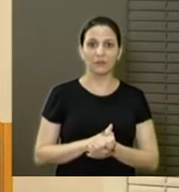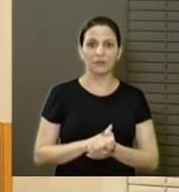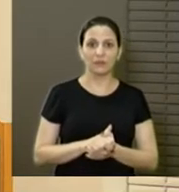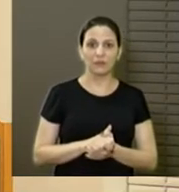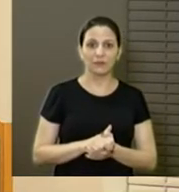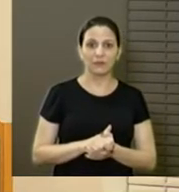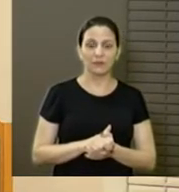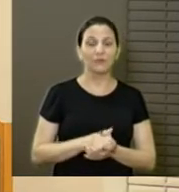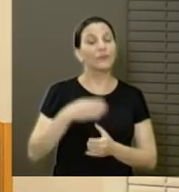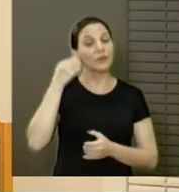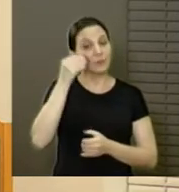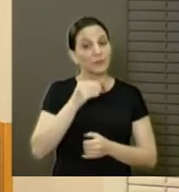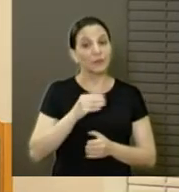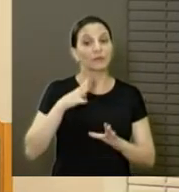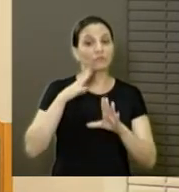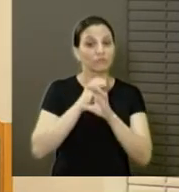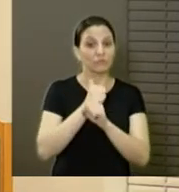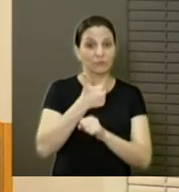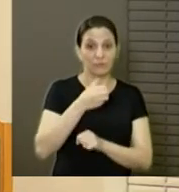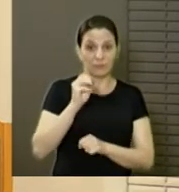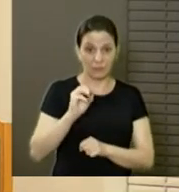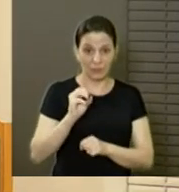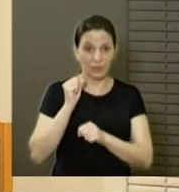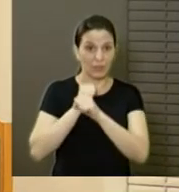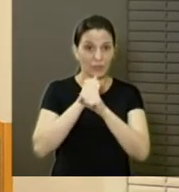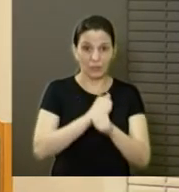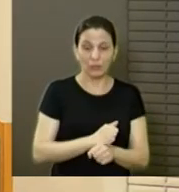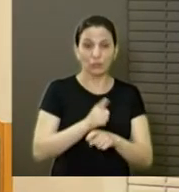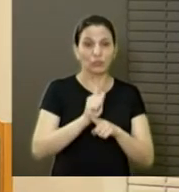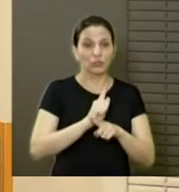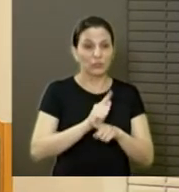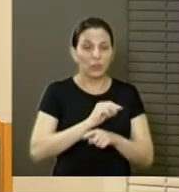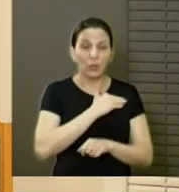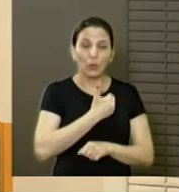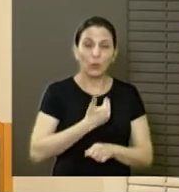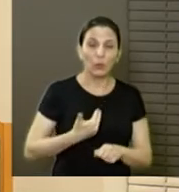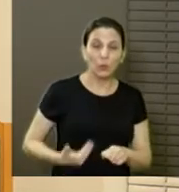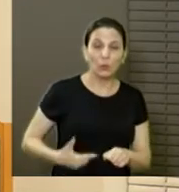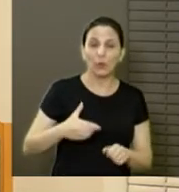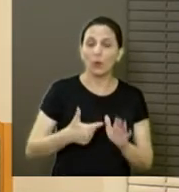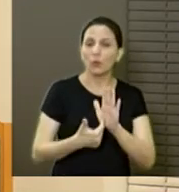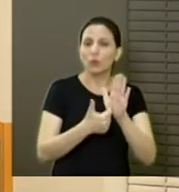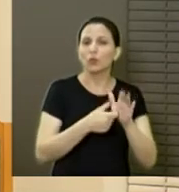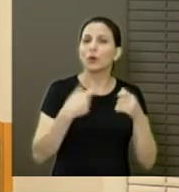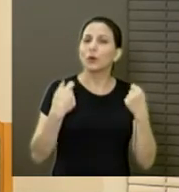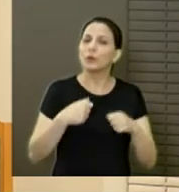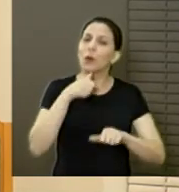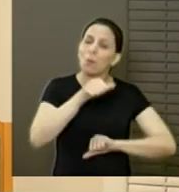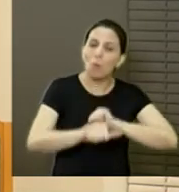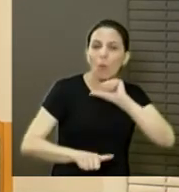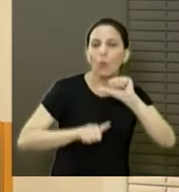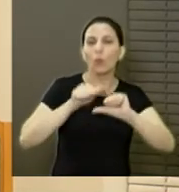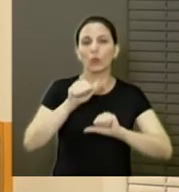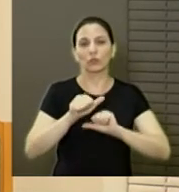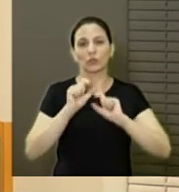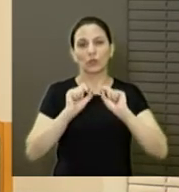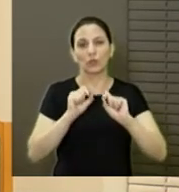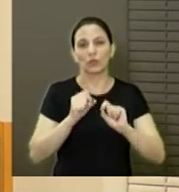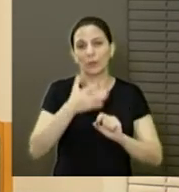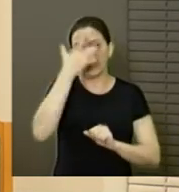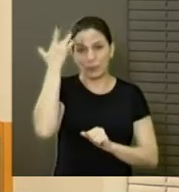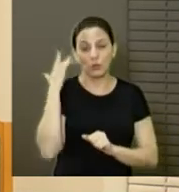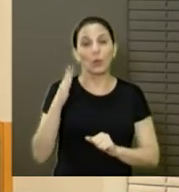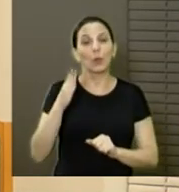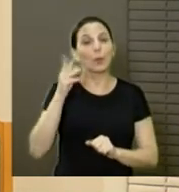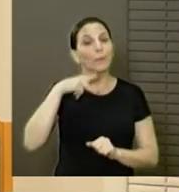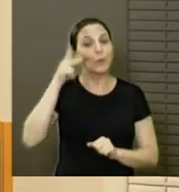Com experiência de mais de 10 anos em gestão pública à frente do Centro de Liderança Pública, sinalizou para a necessidade de mudança, não só dos personagens